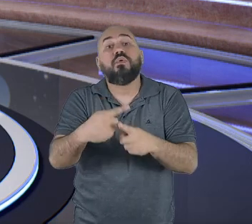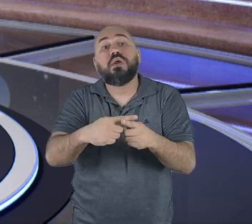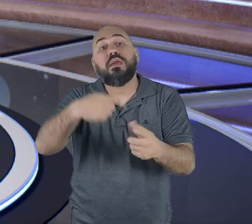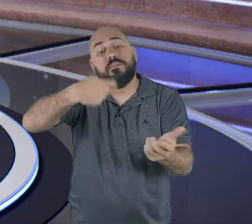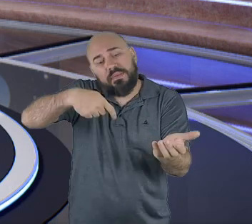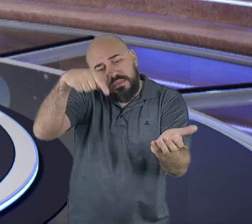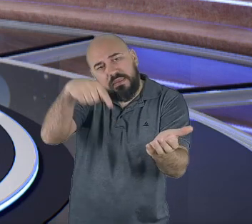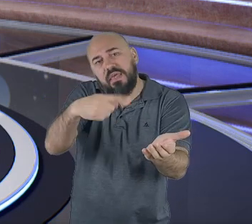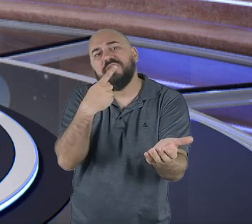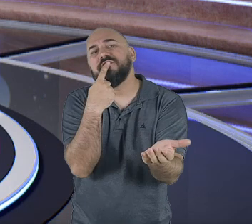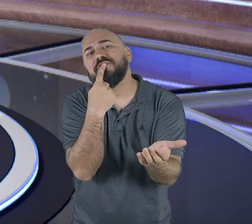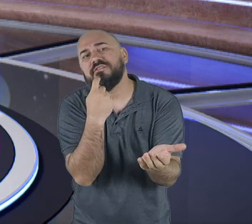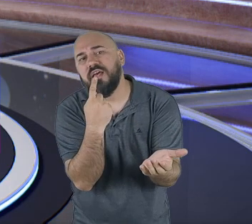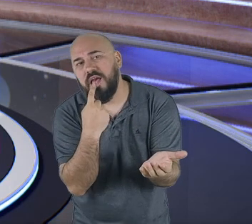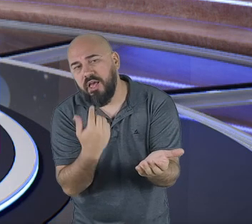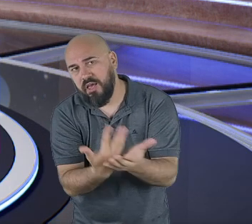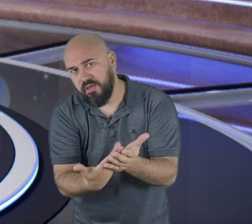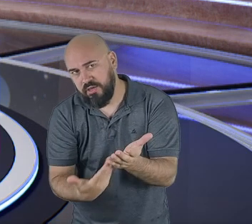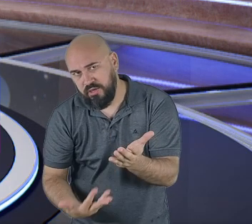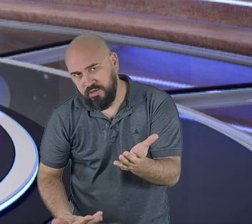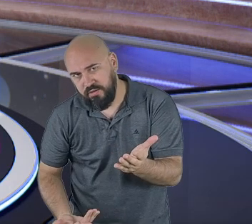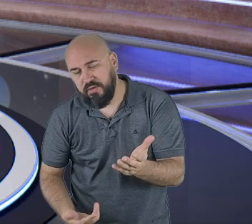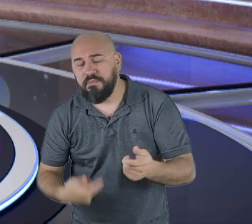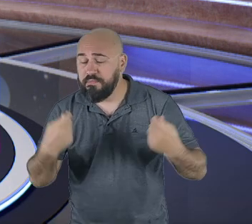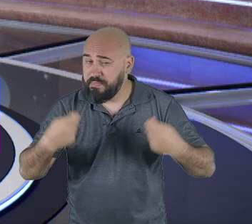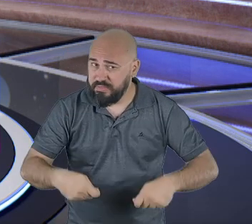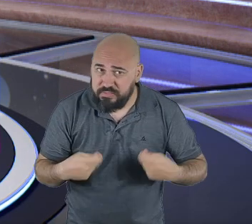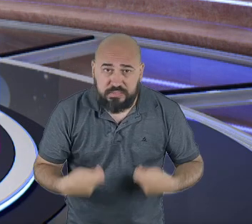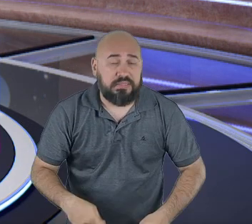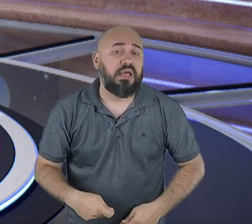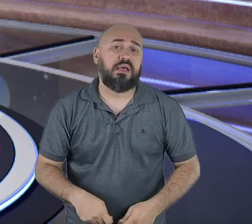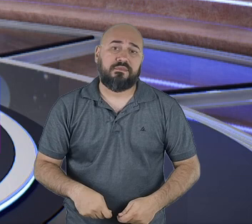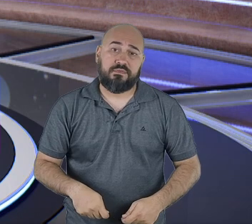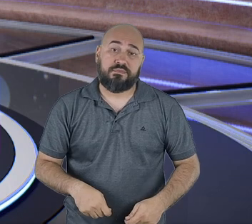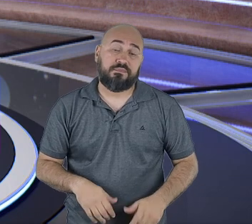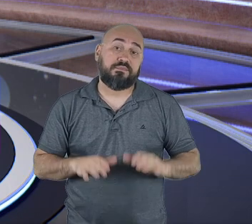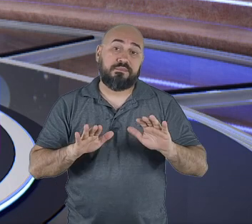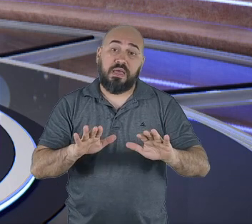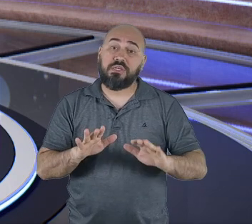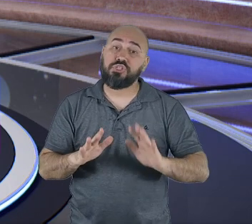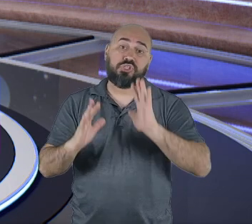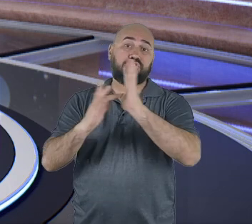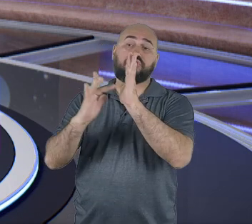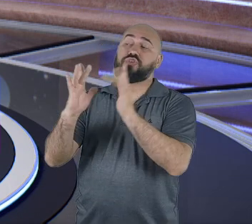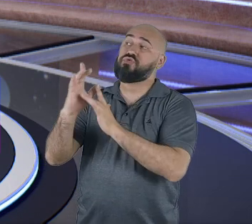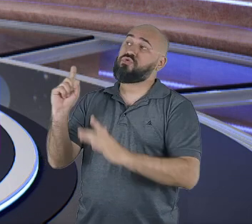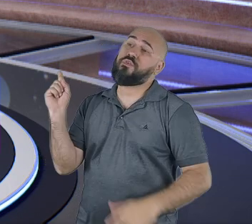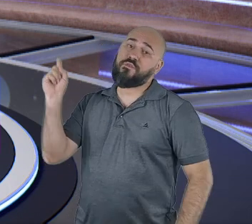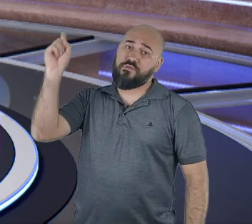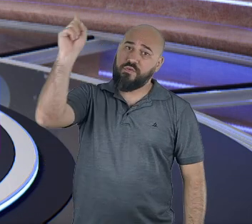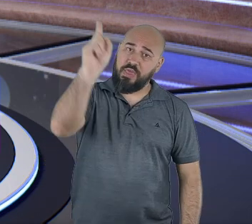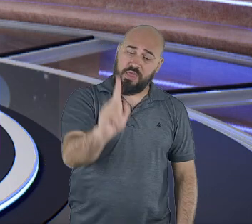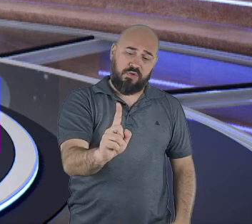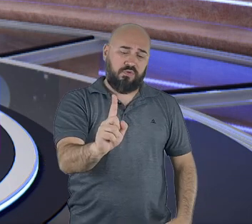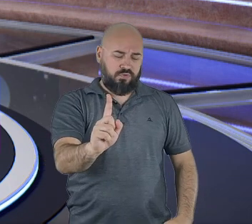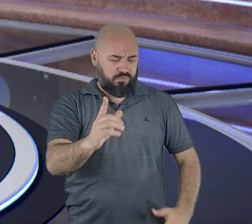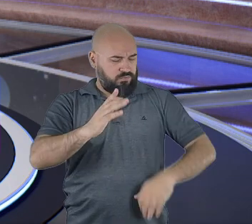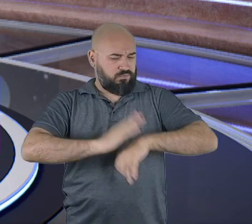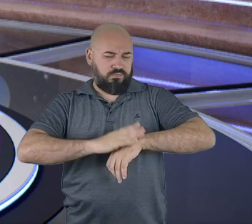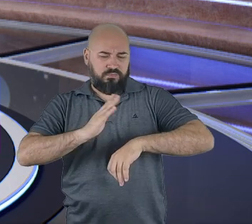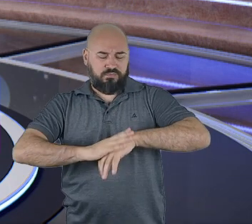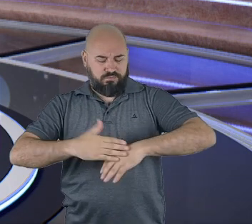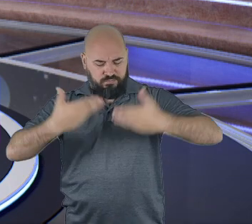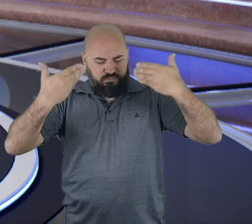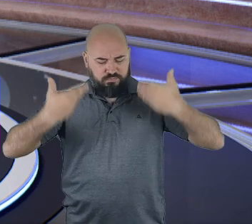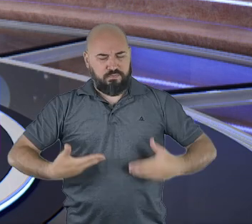reviravolta, porque os humanos não trazem o sacrifício. Deus foi quem trouxe. E sabe o